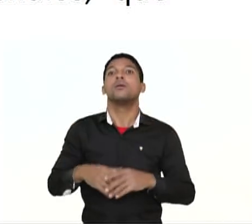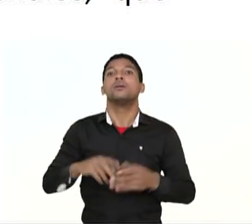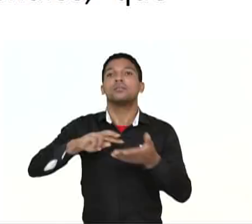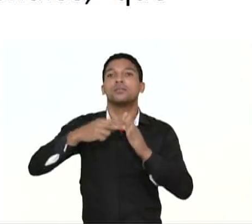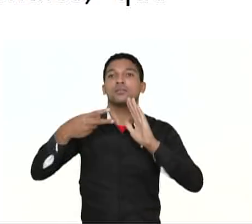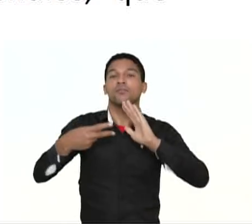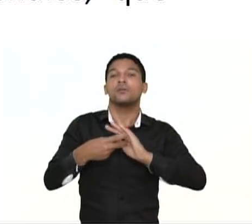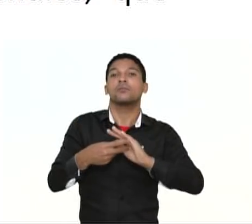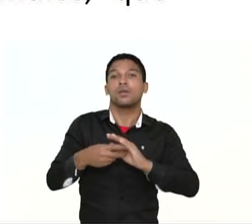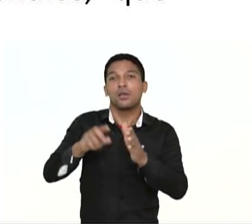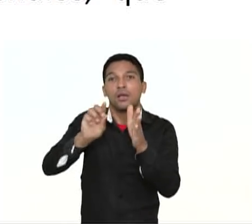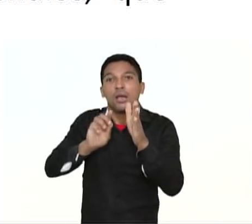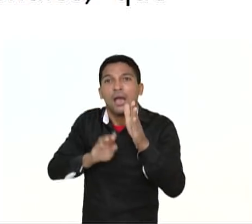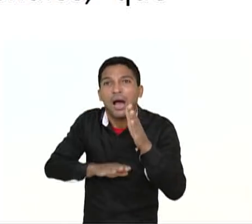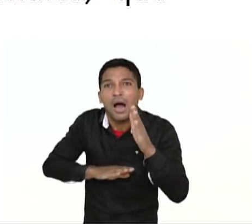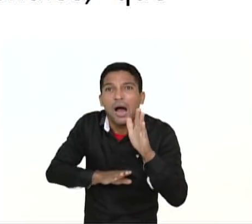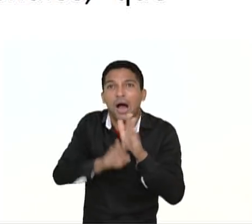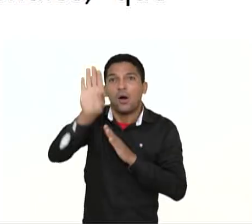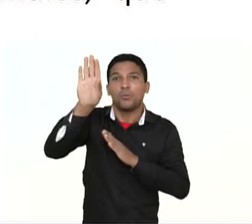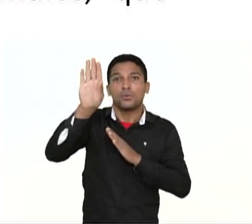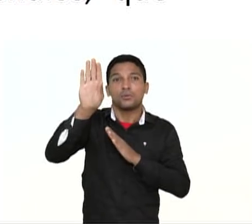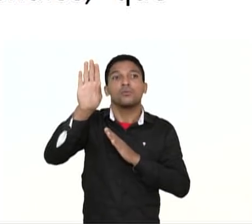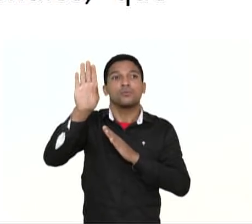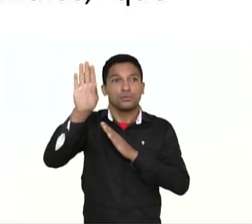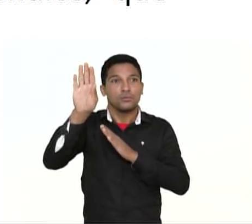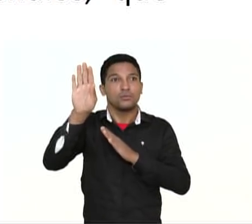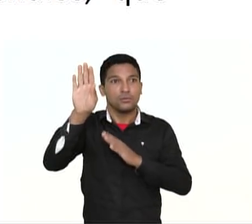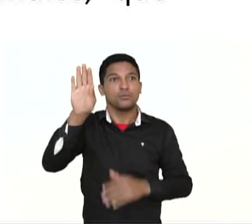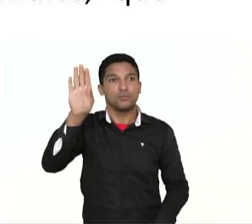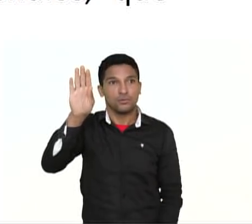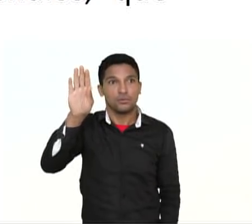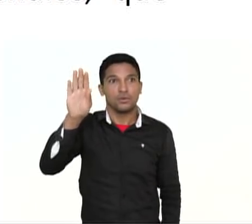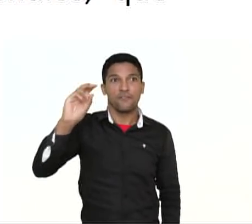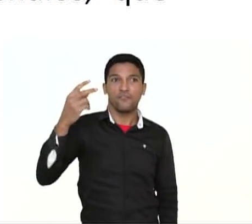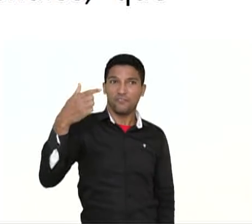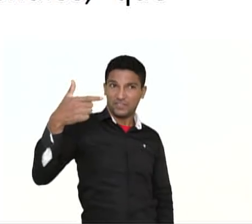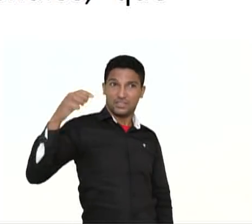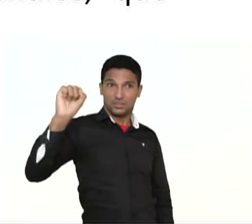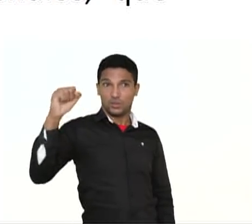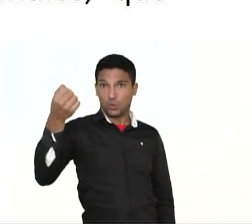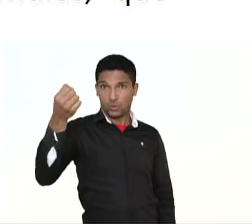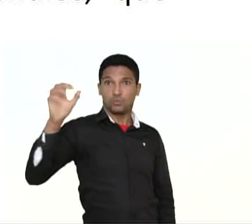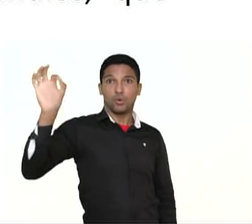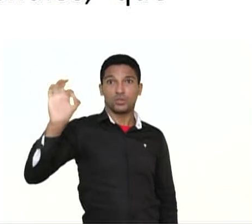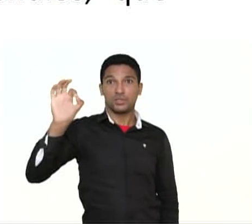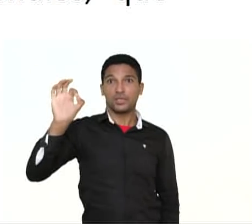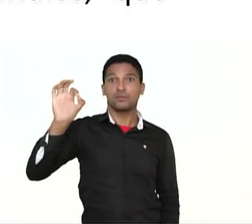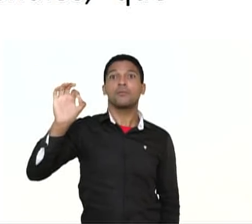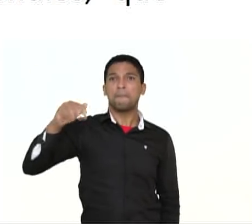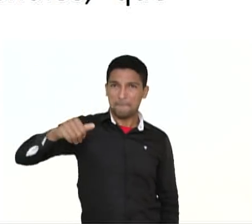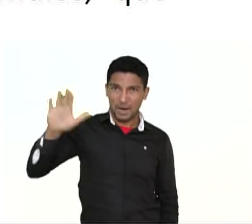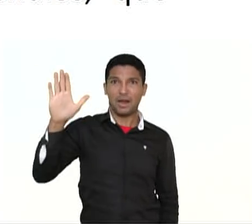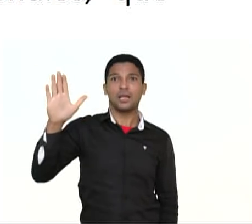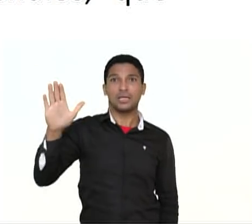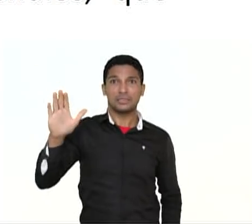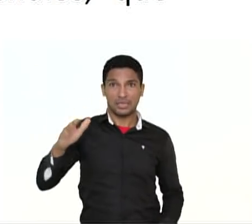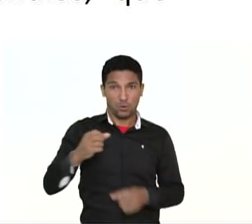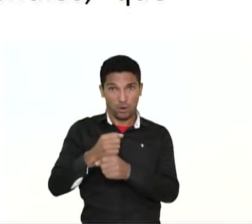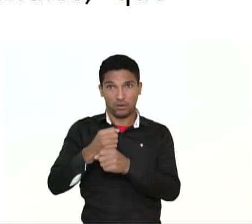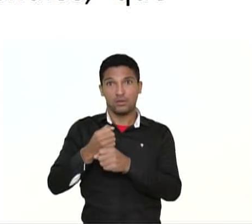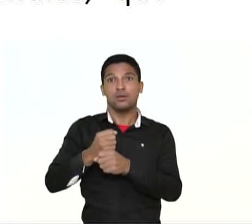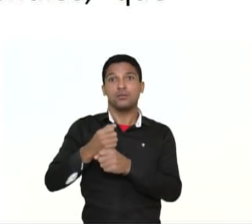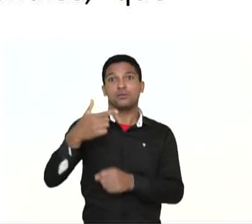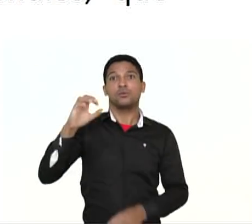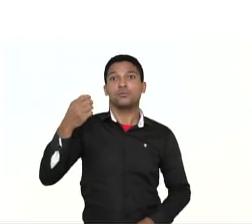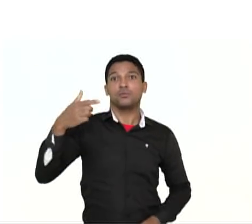cedo. Agosto é geralmente considerado o início da temporada de incêndios, que normalmente ocorrem durante os meses